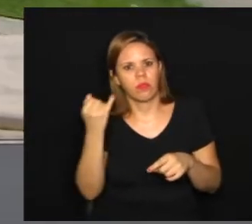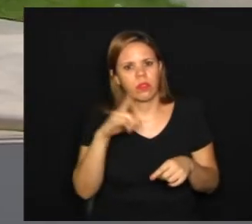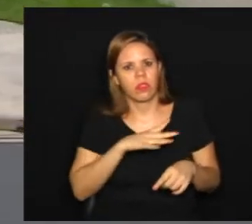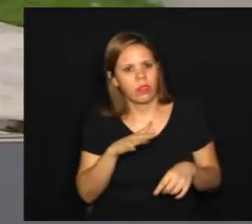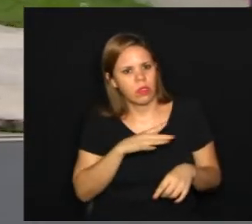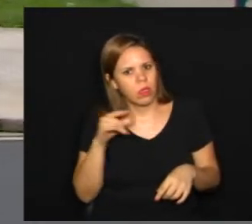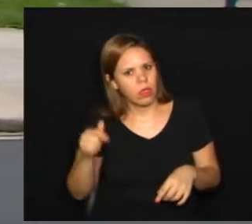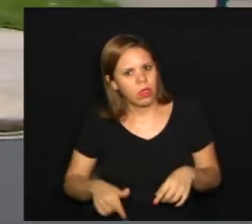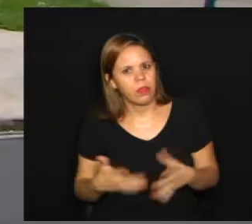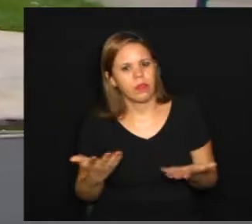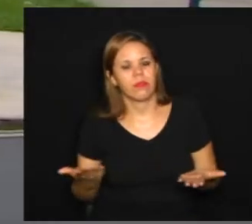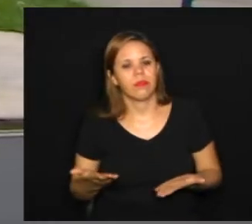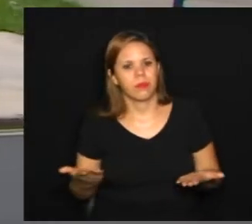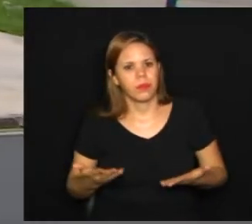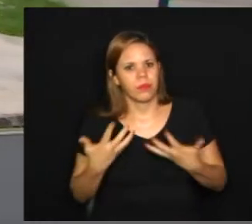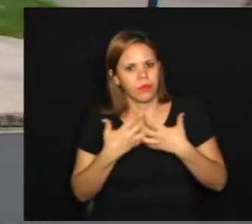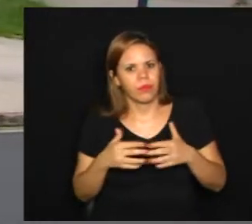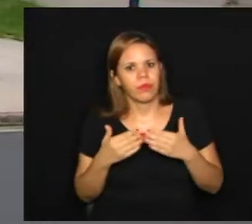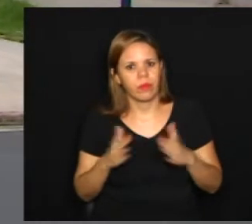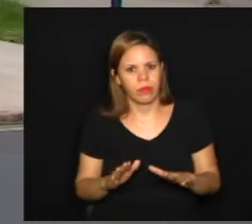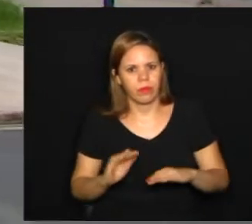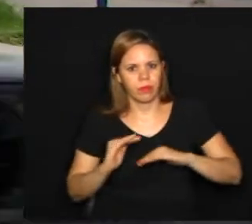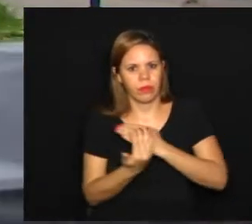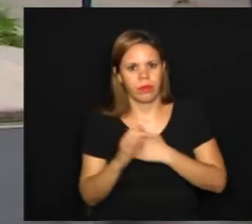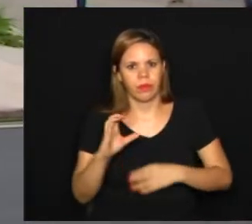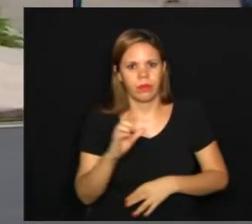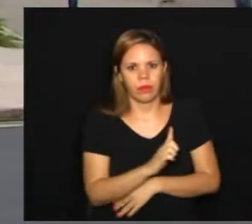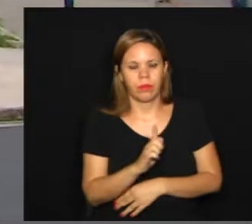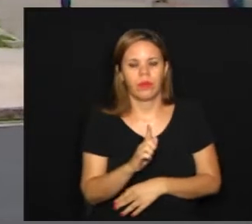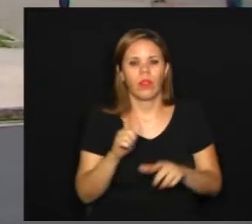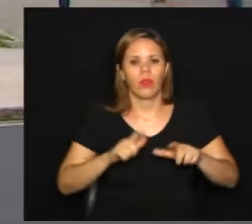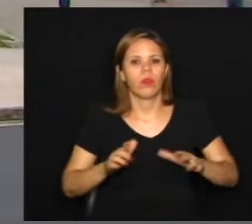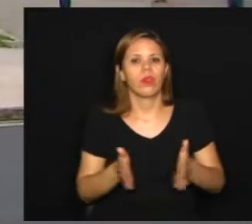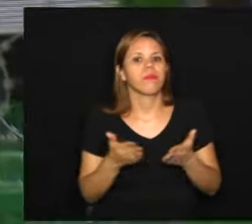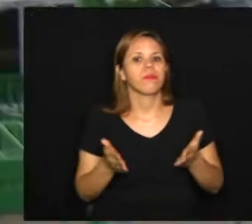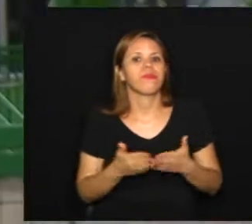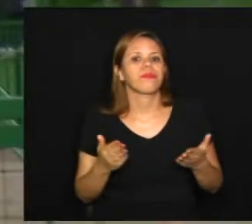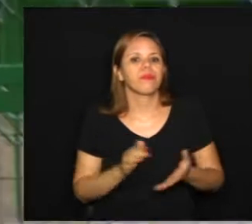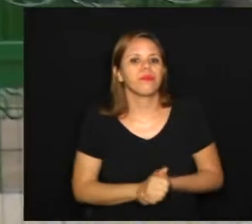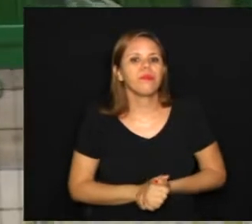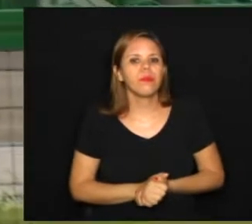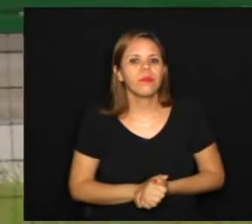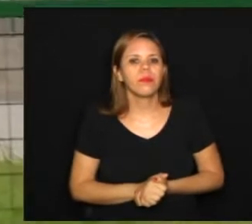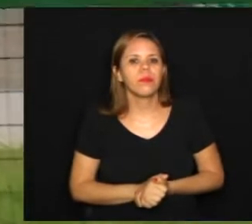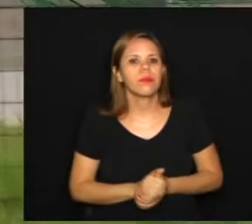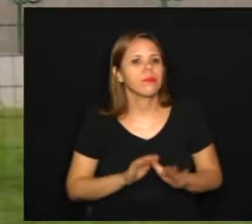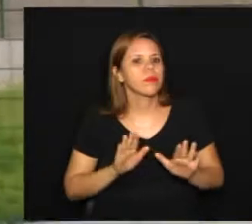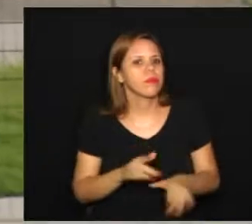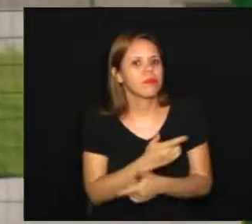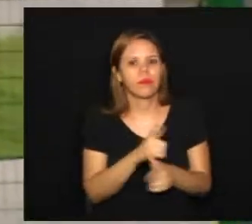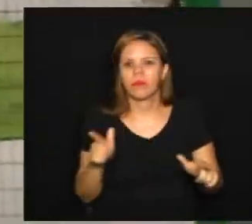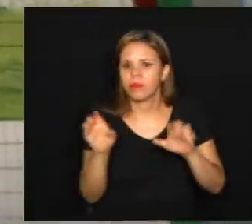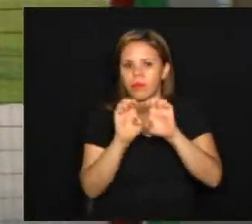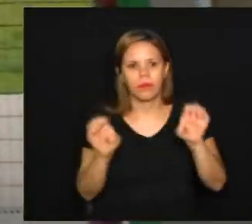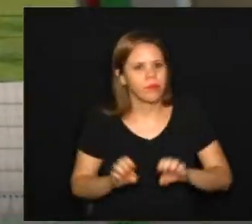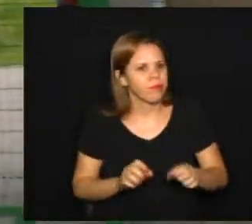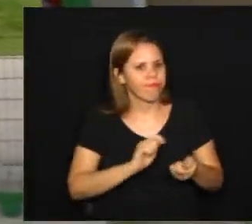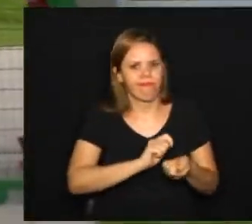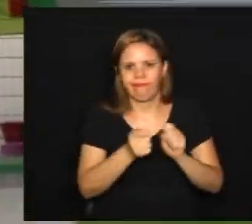Nós passou agora a funcionar no Campo Grande, que é uma região mais carente, mas não tem infraestrutura